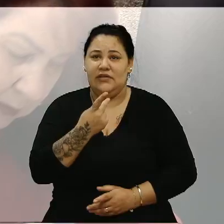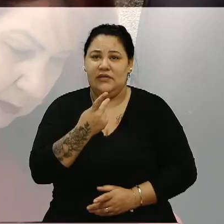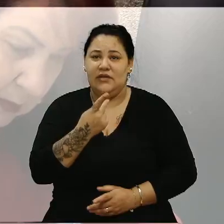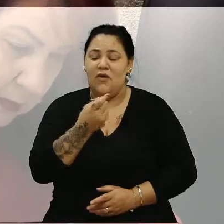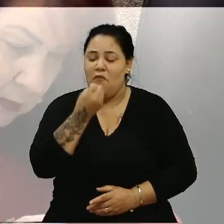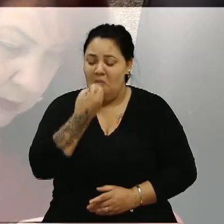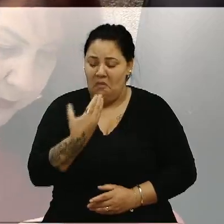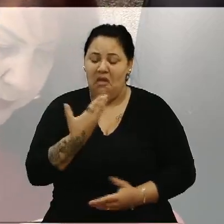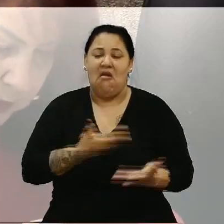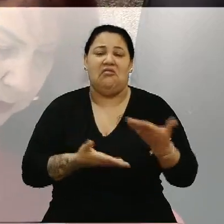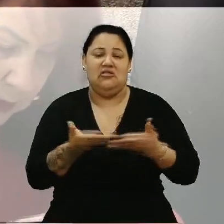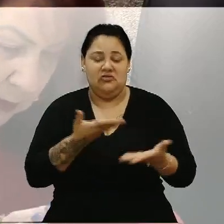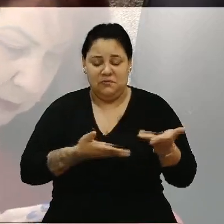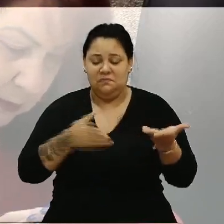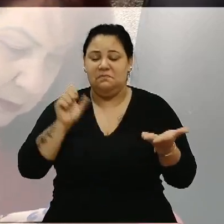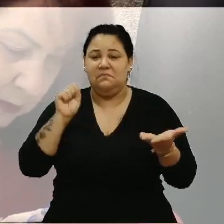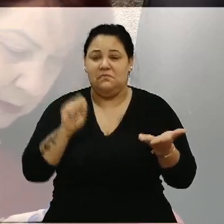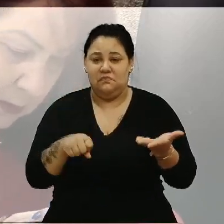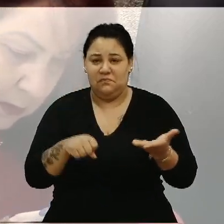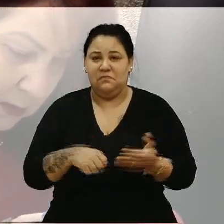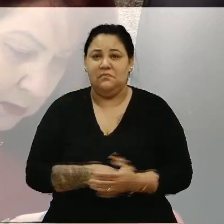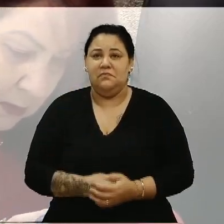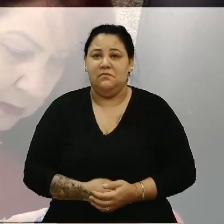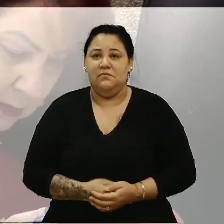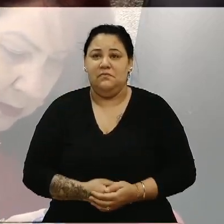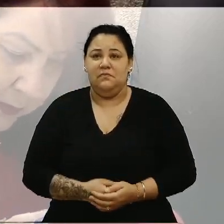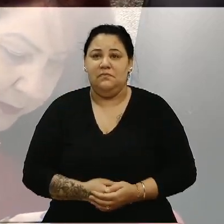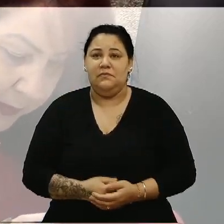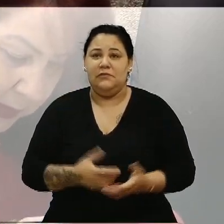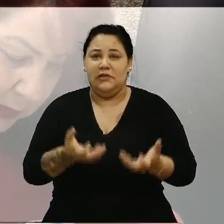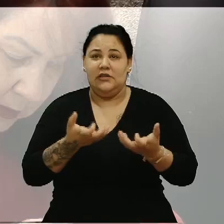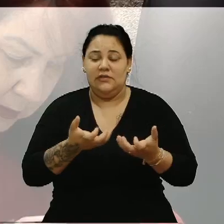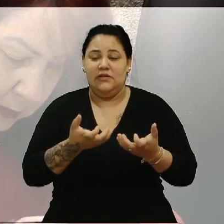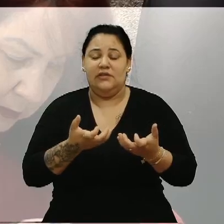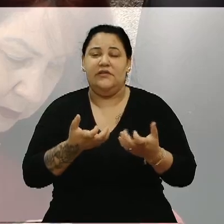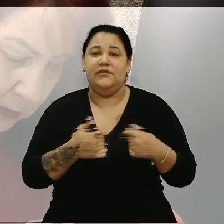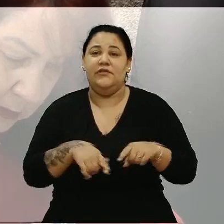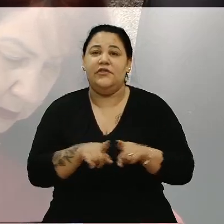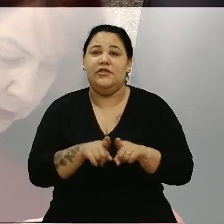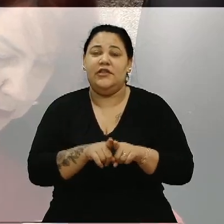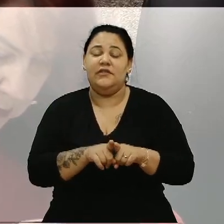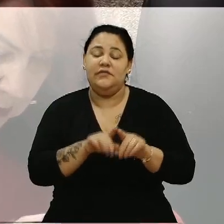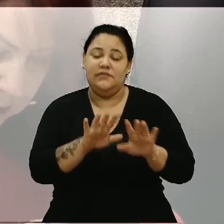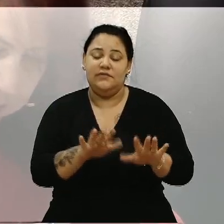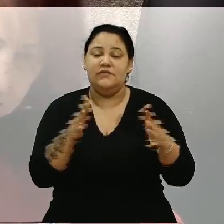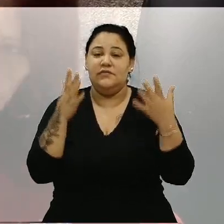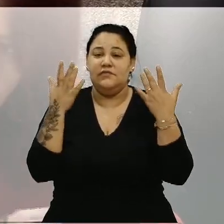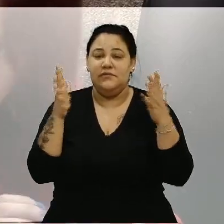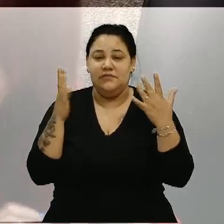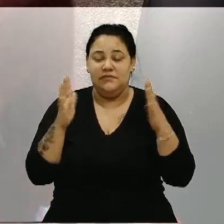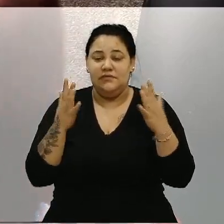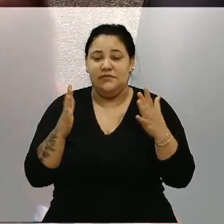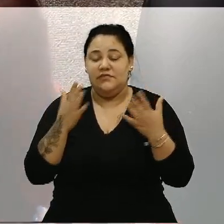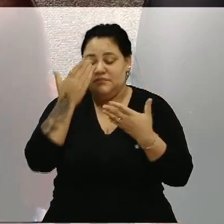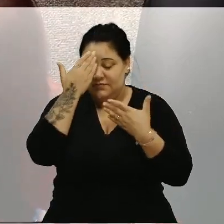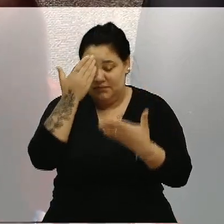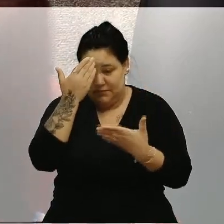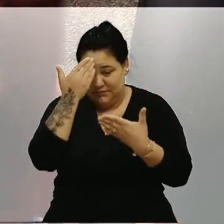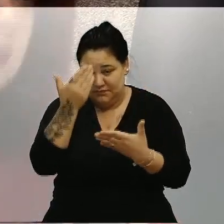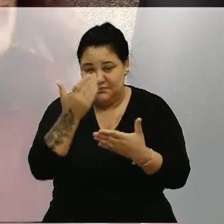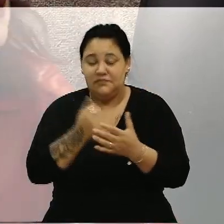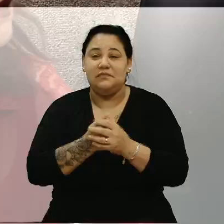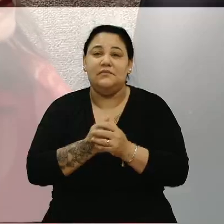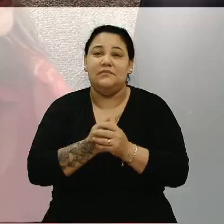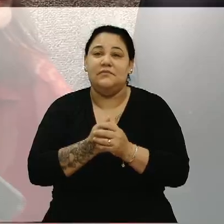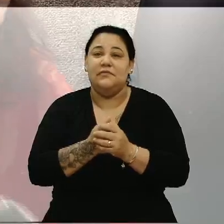bem atendida. Então, eu quero deixar aqui meu voto de congratulações e agradecer e parabenizar